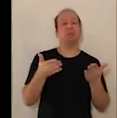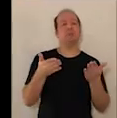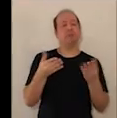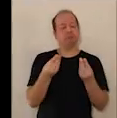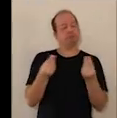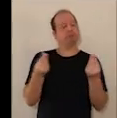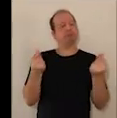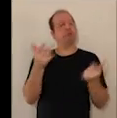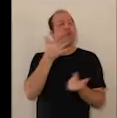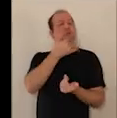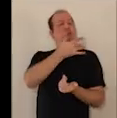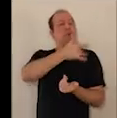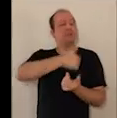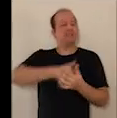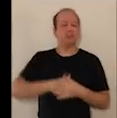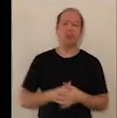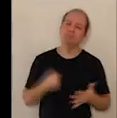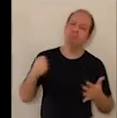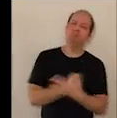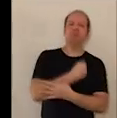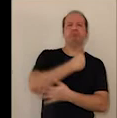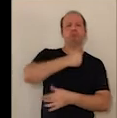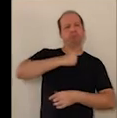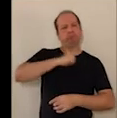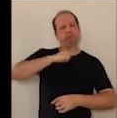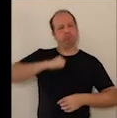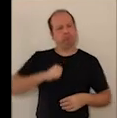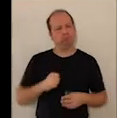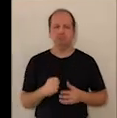apetitosa. Com os diabos!